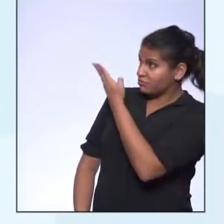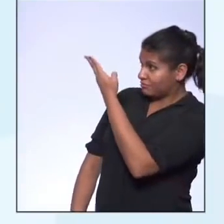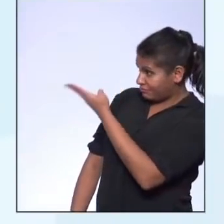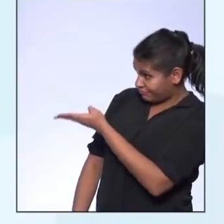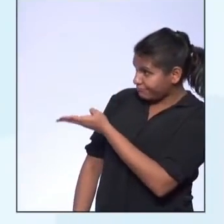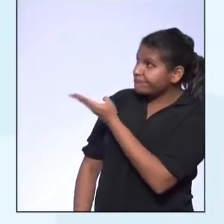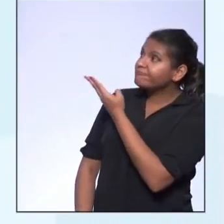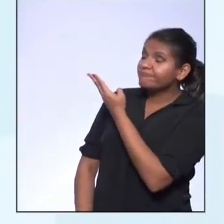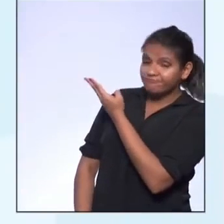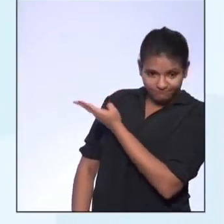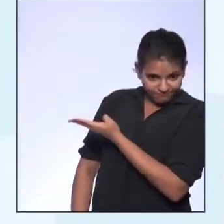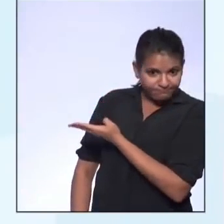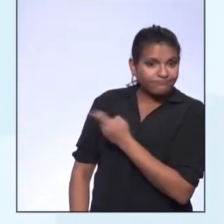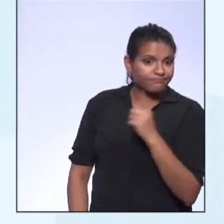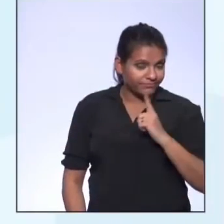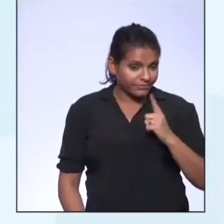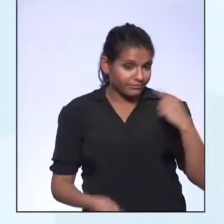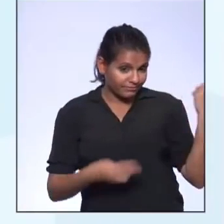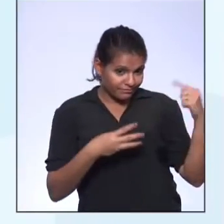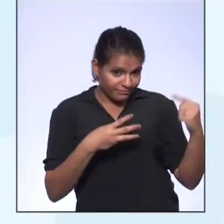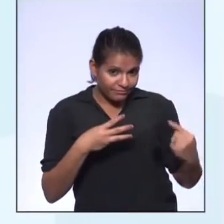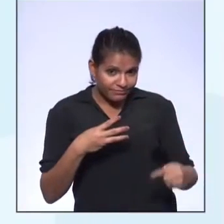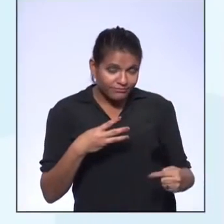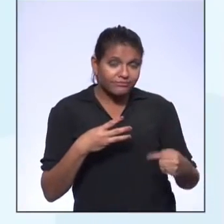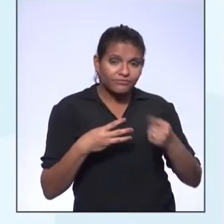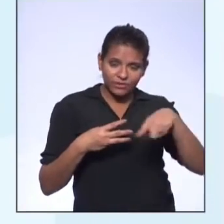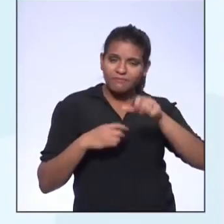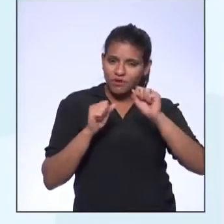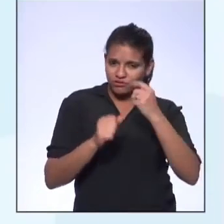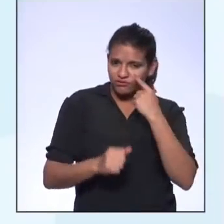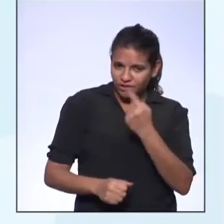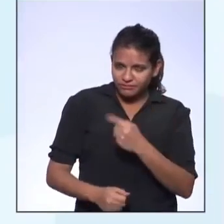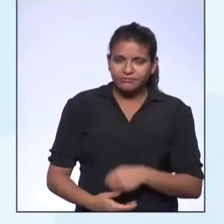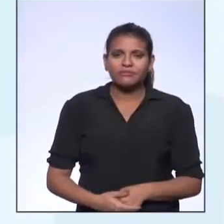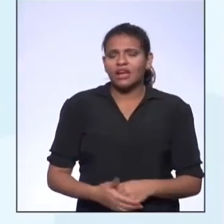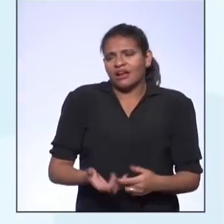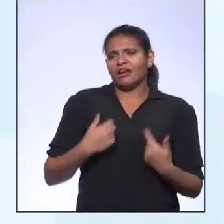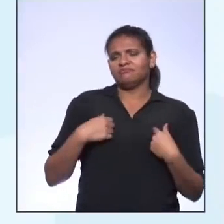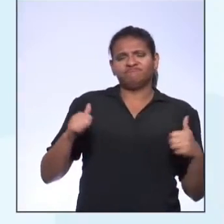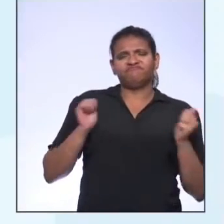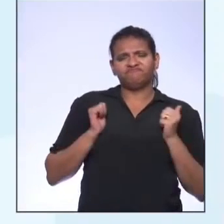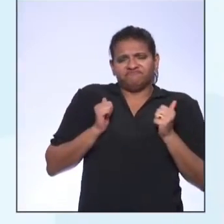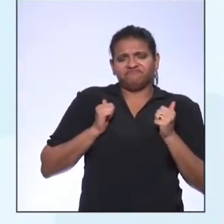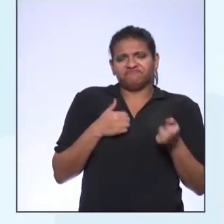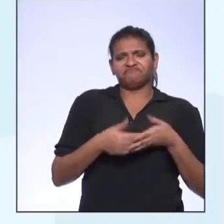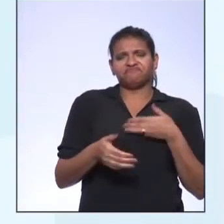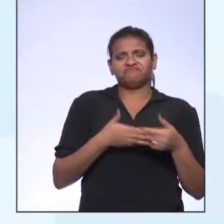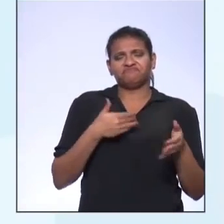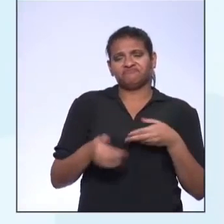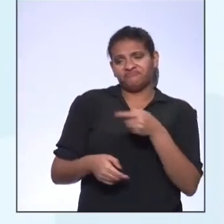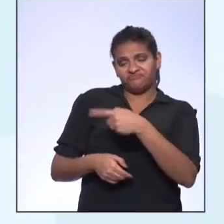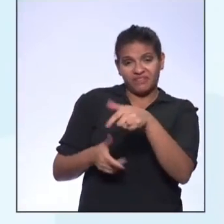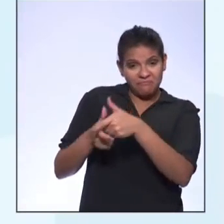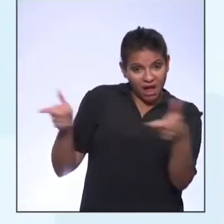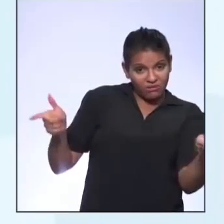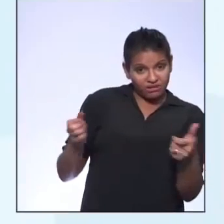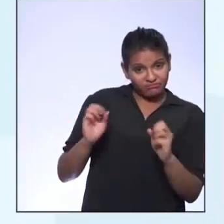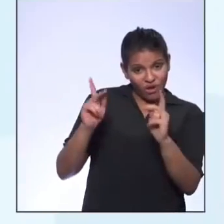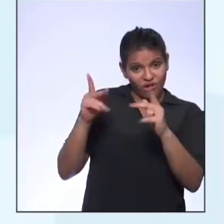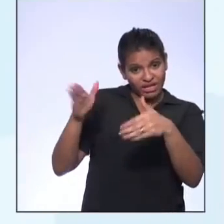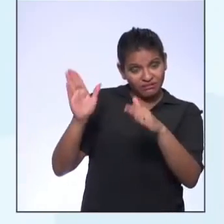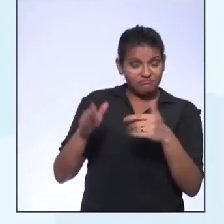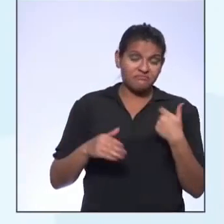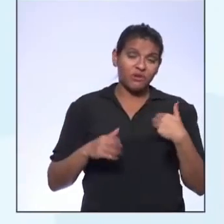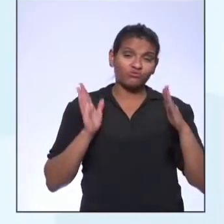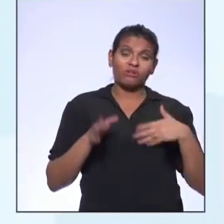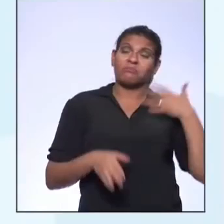com vocês também, para vocês se sintonizarem aí. Nada. Afinal de contas, vence a maioria. Você já fez sua